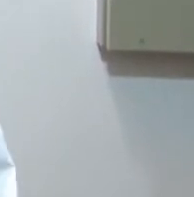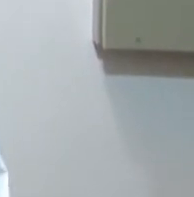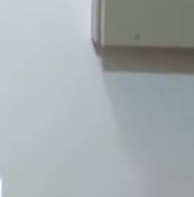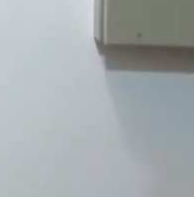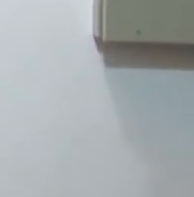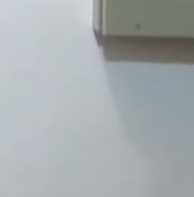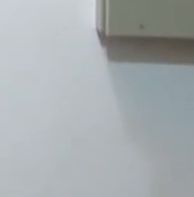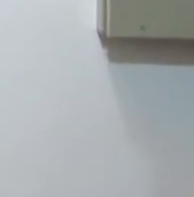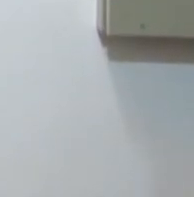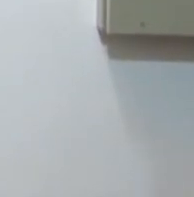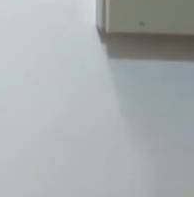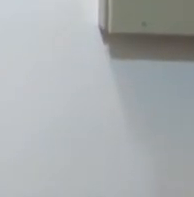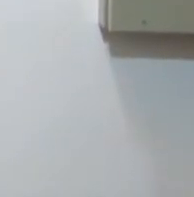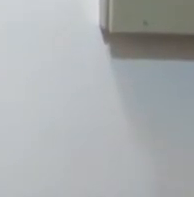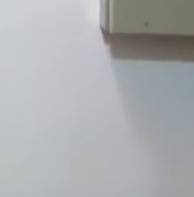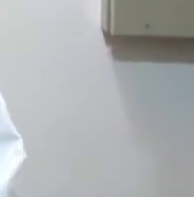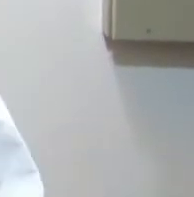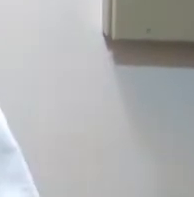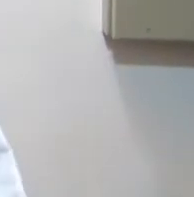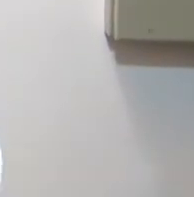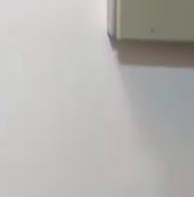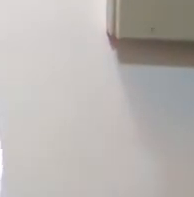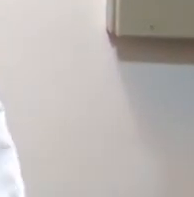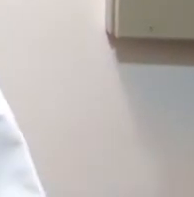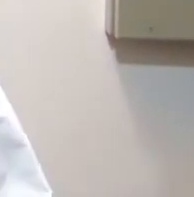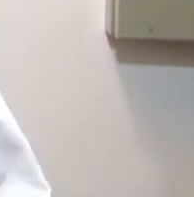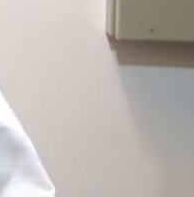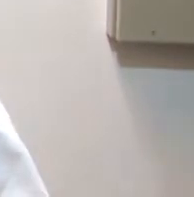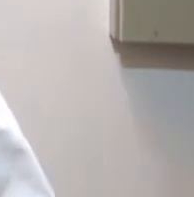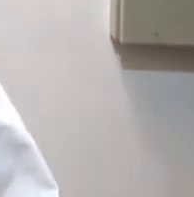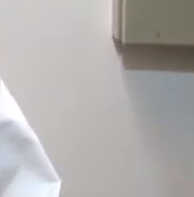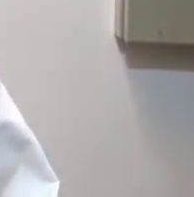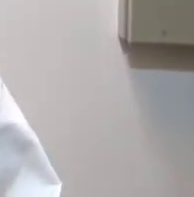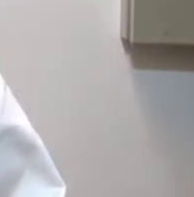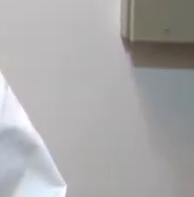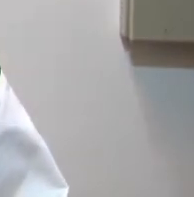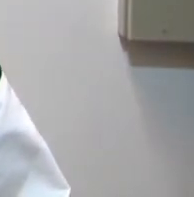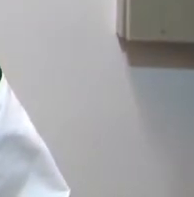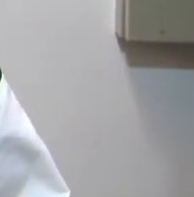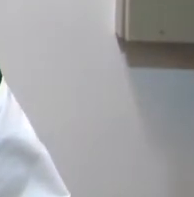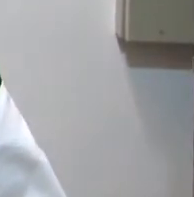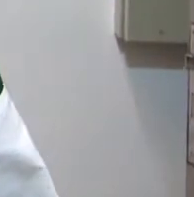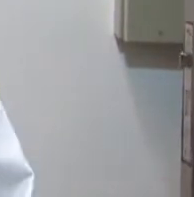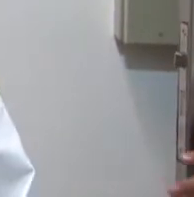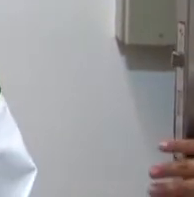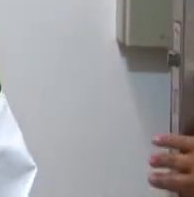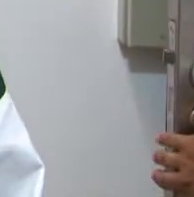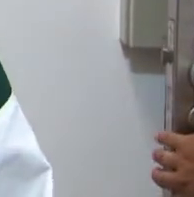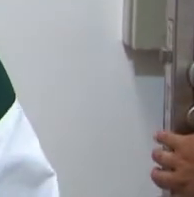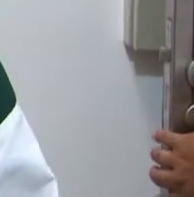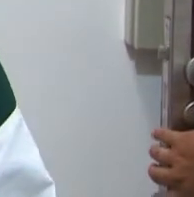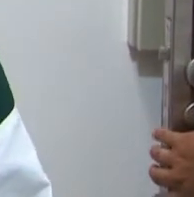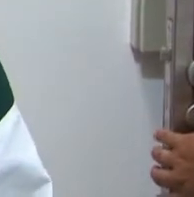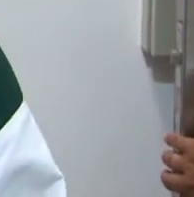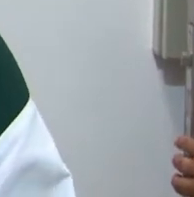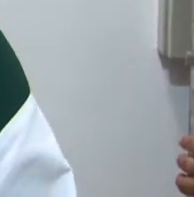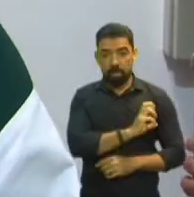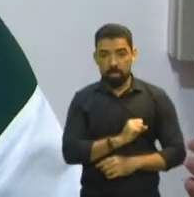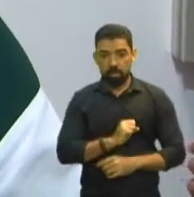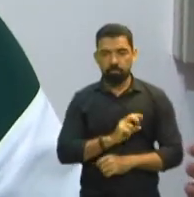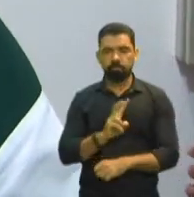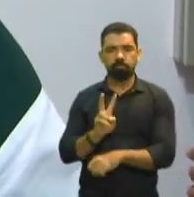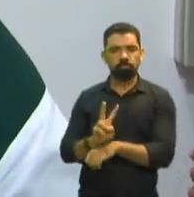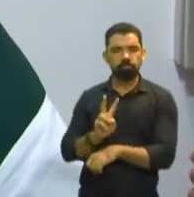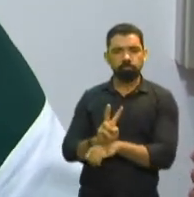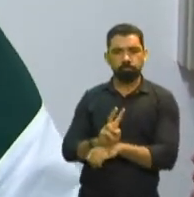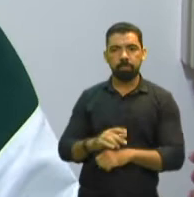sou só uma porta-voz de todos. E dizer que com amor, com esperança